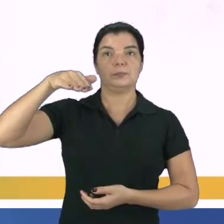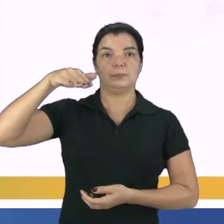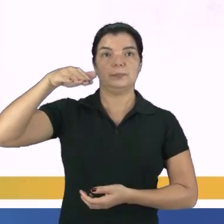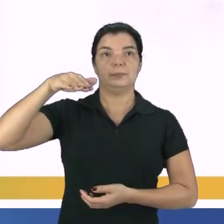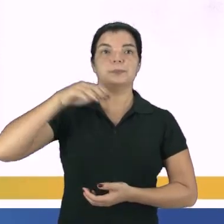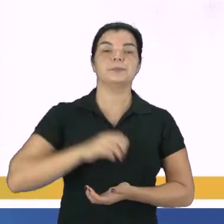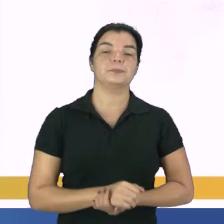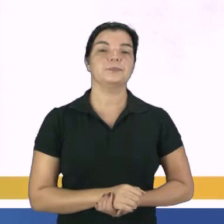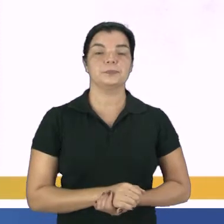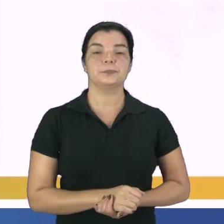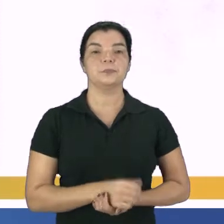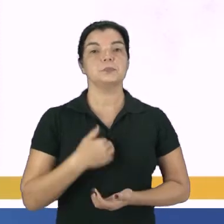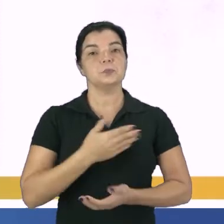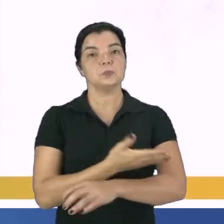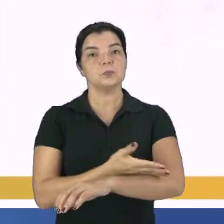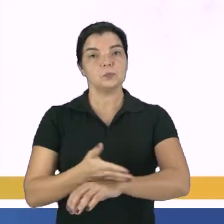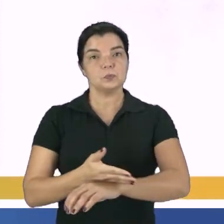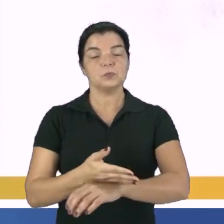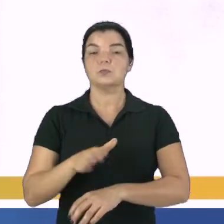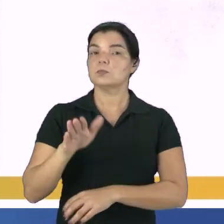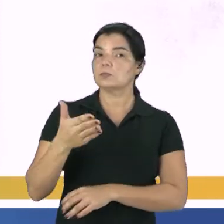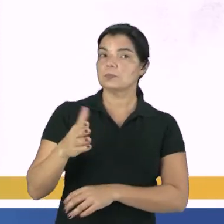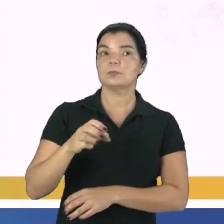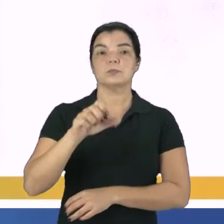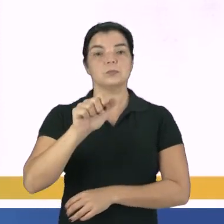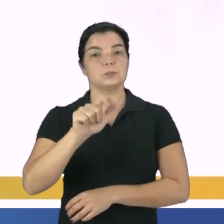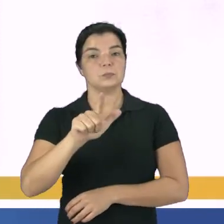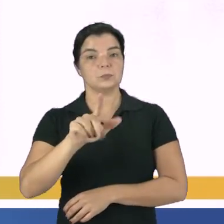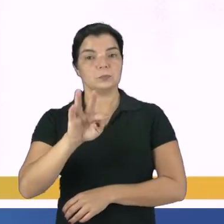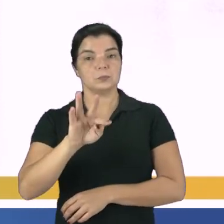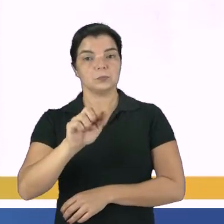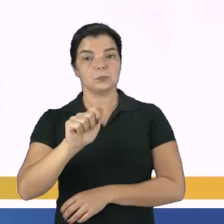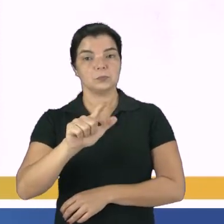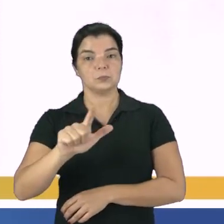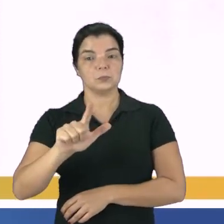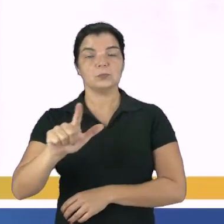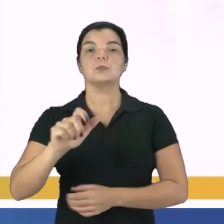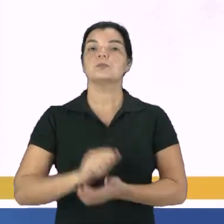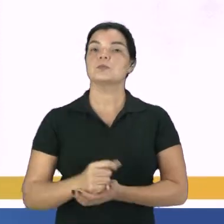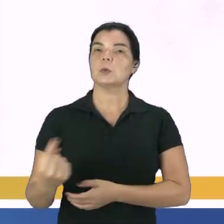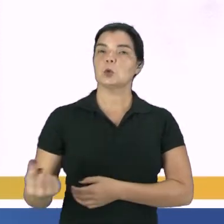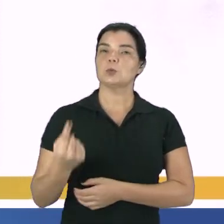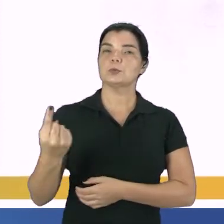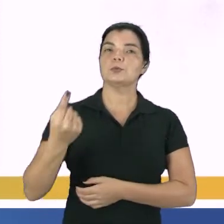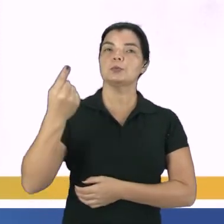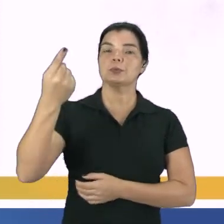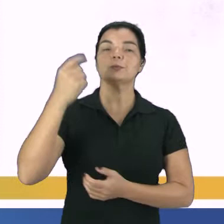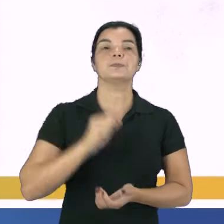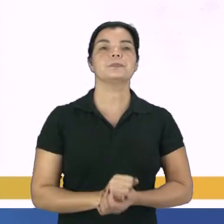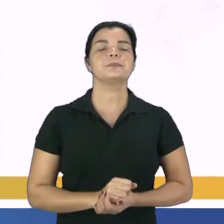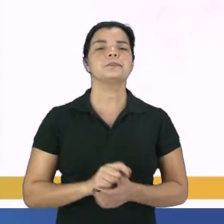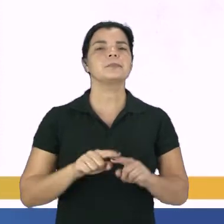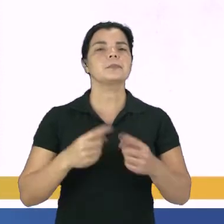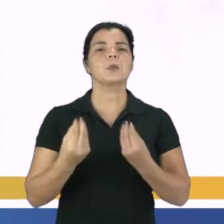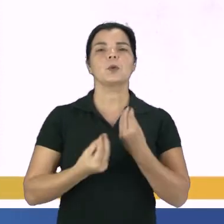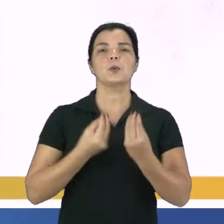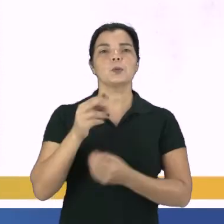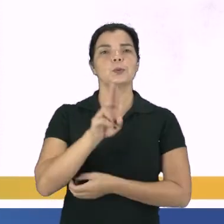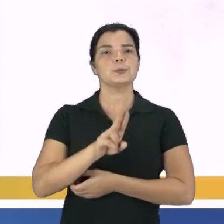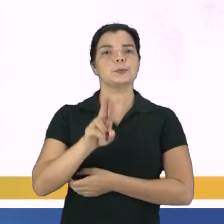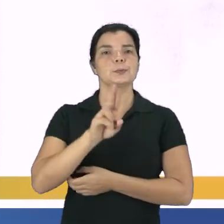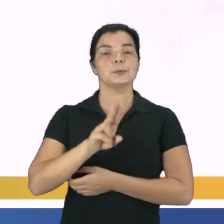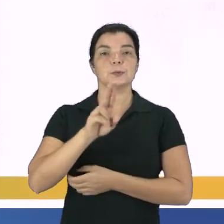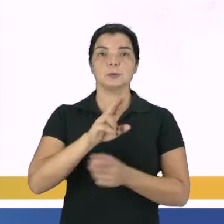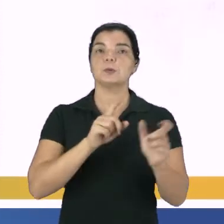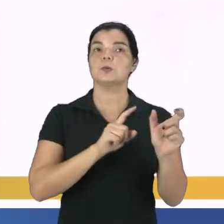altura média, ou a gente costuma dizer estatura mediana, e tall é alto. Agora, como usar as palavras